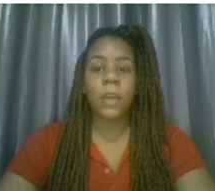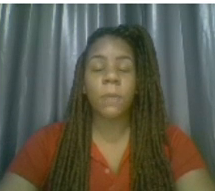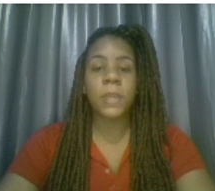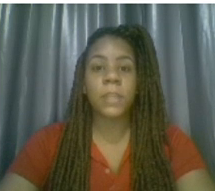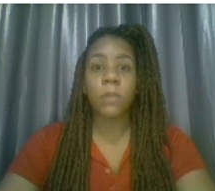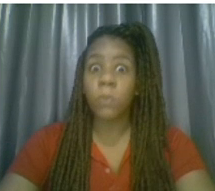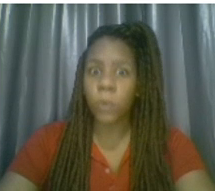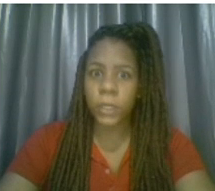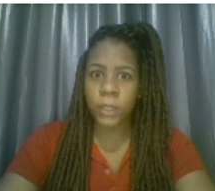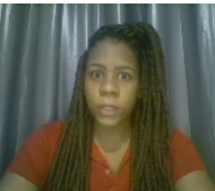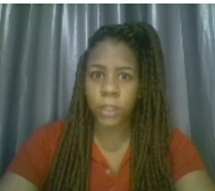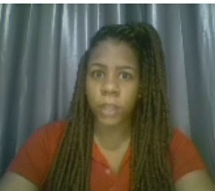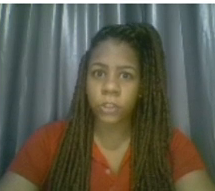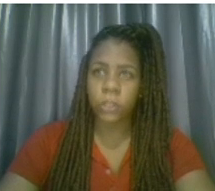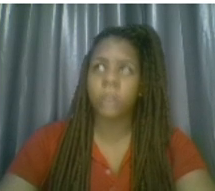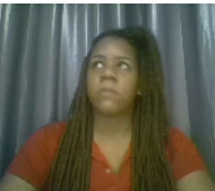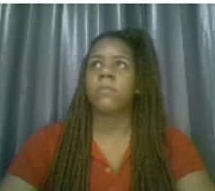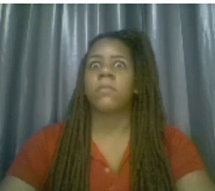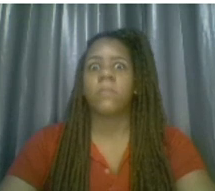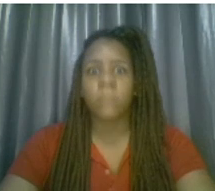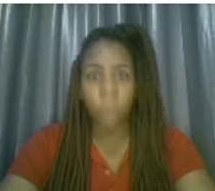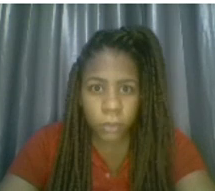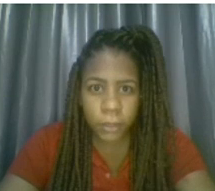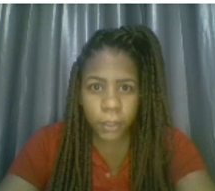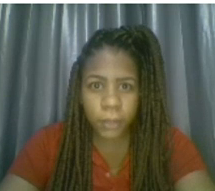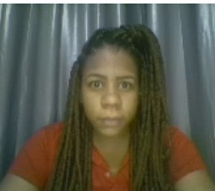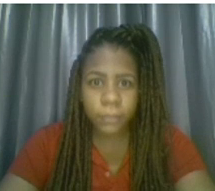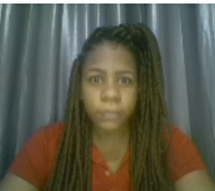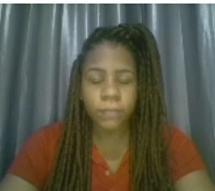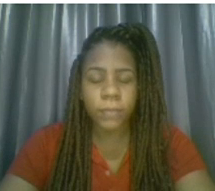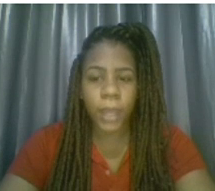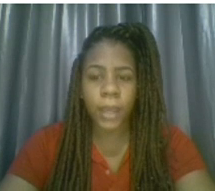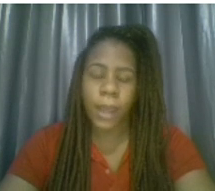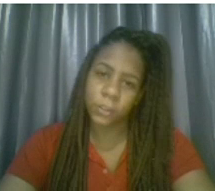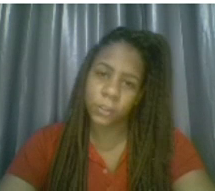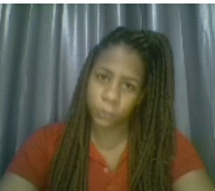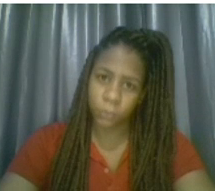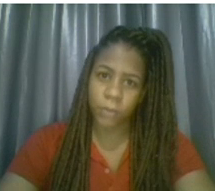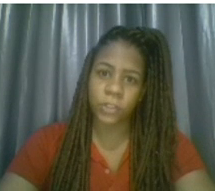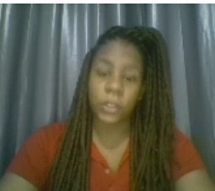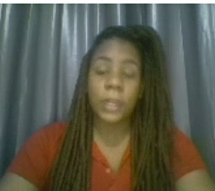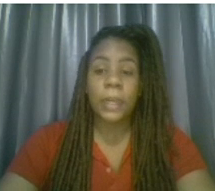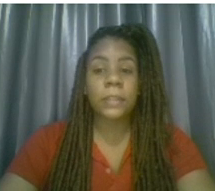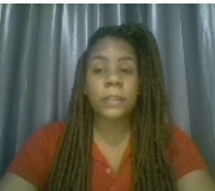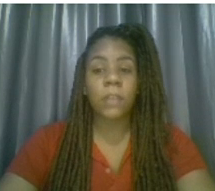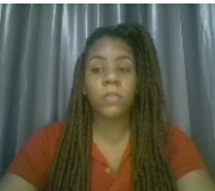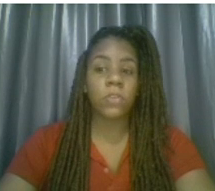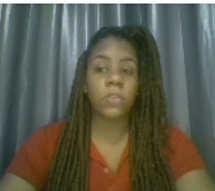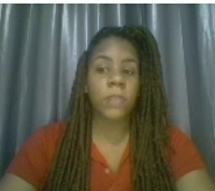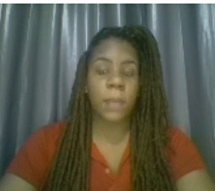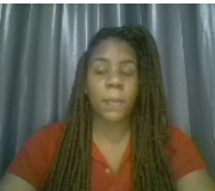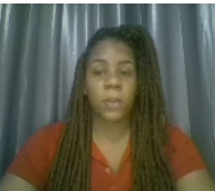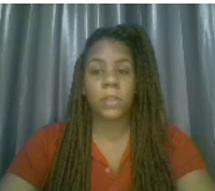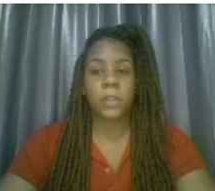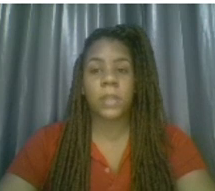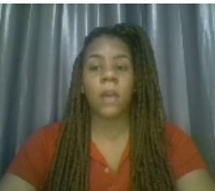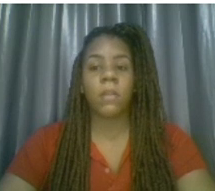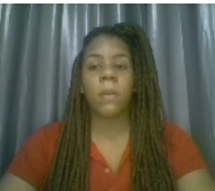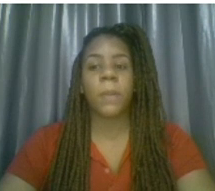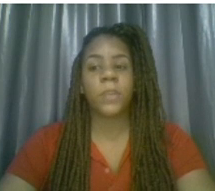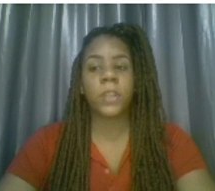que eu percebo que muita gente no mundo inteiro tem essa dificuldade. Então, eu trouxe um tema para a